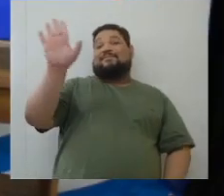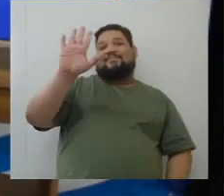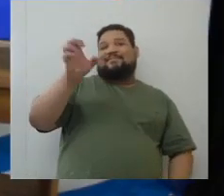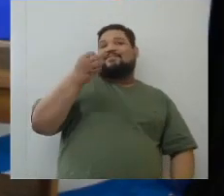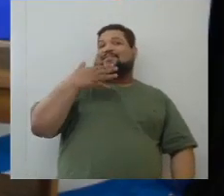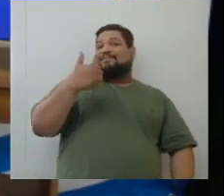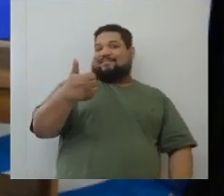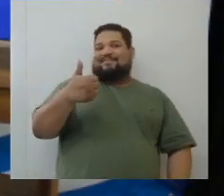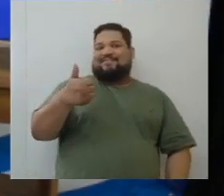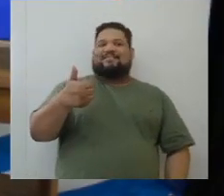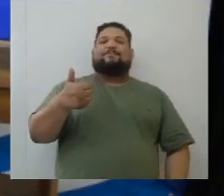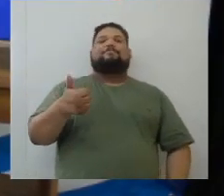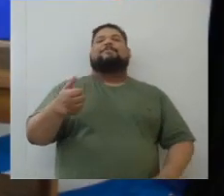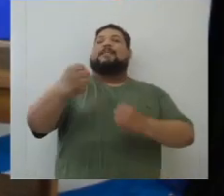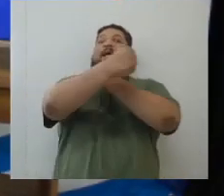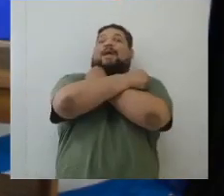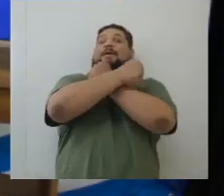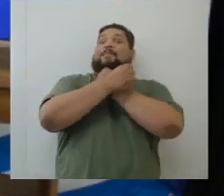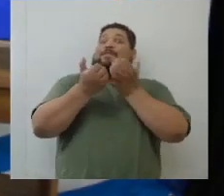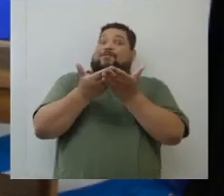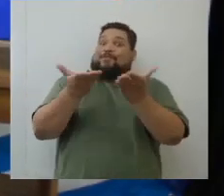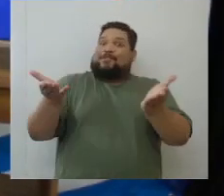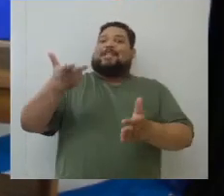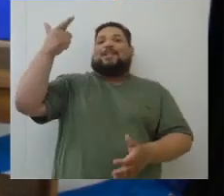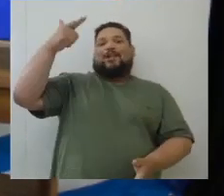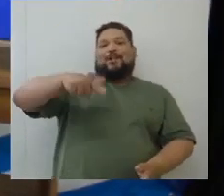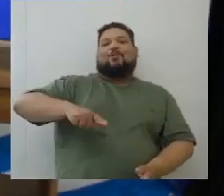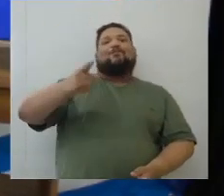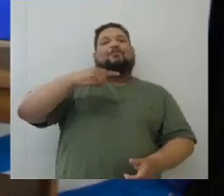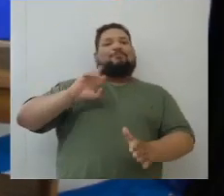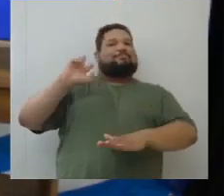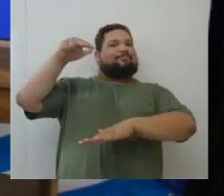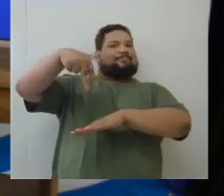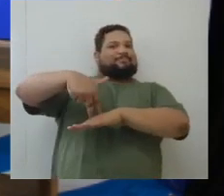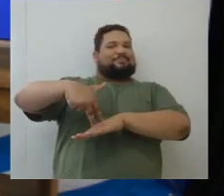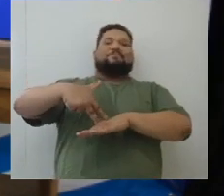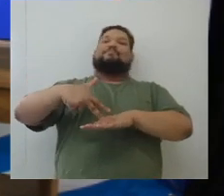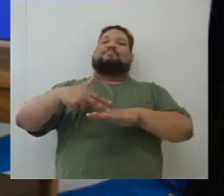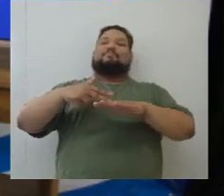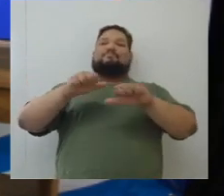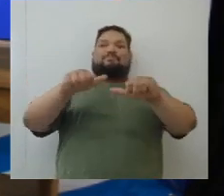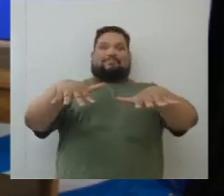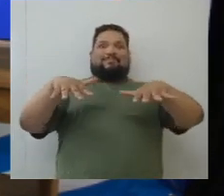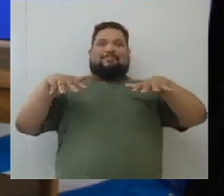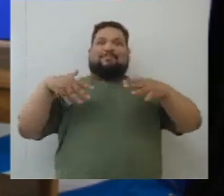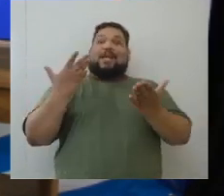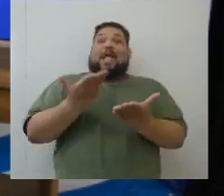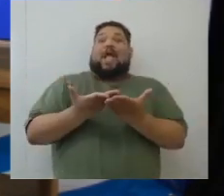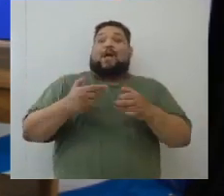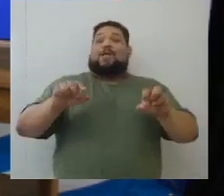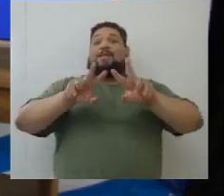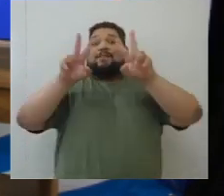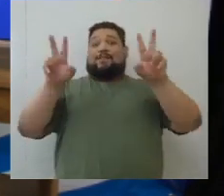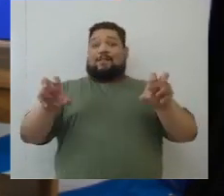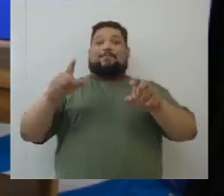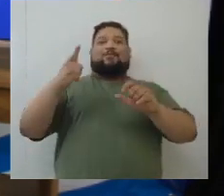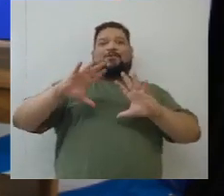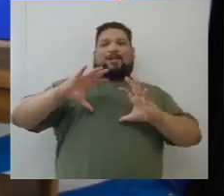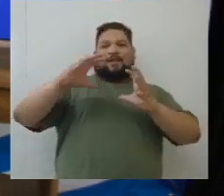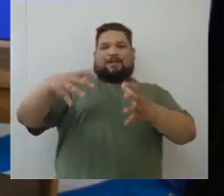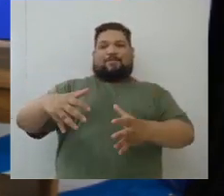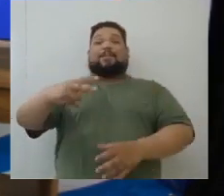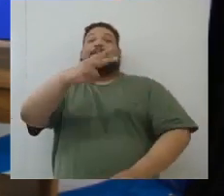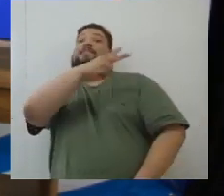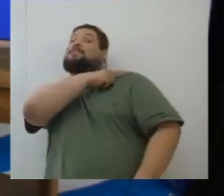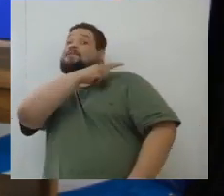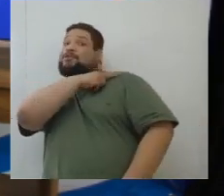Olá, tudo bem? Um abraço aí para vocês. Mais uma vez a gente está aqui reunido, para a nossa aula de Geografia para o segundo ano do ensino